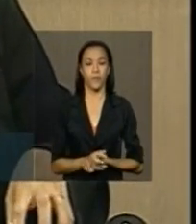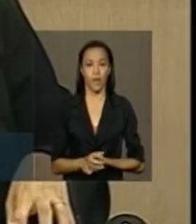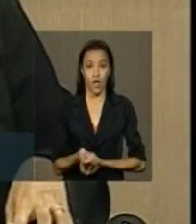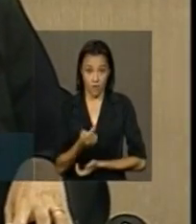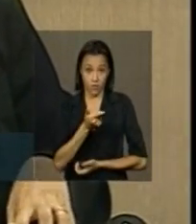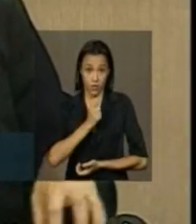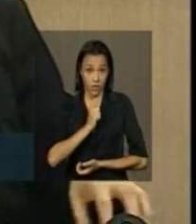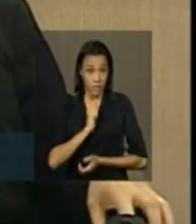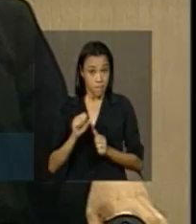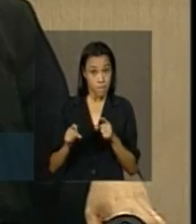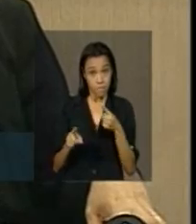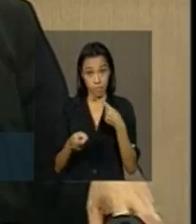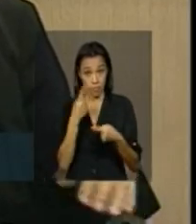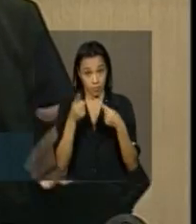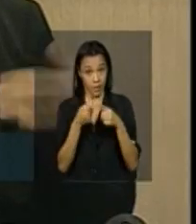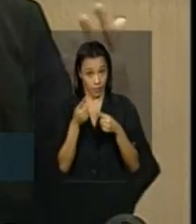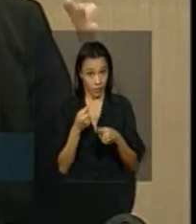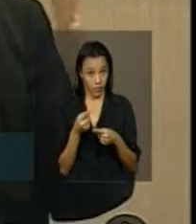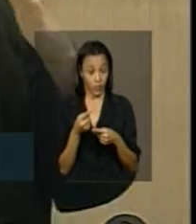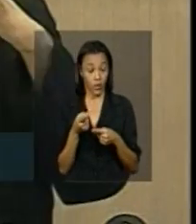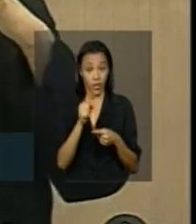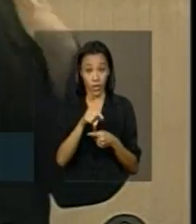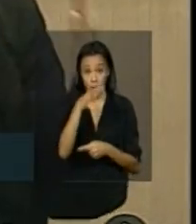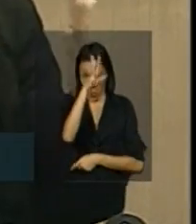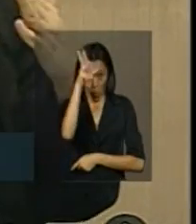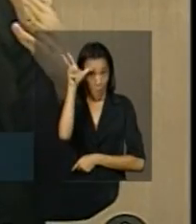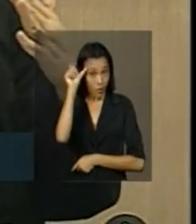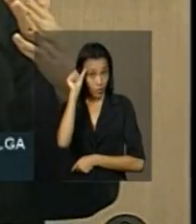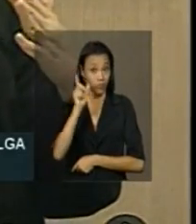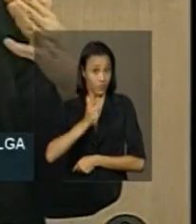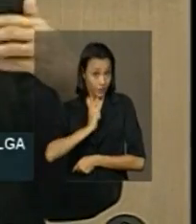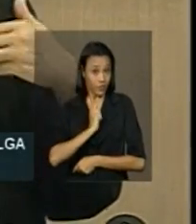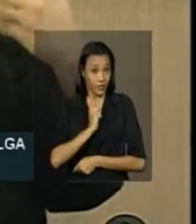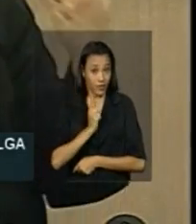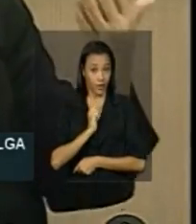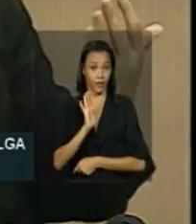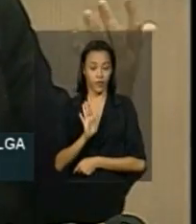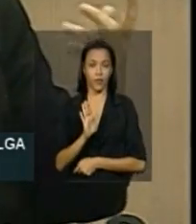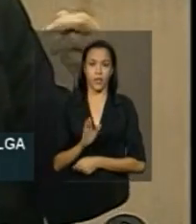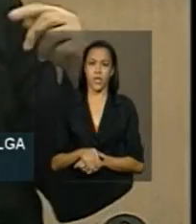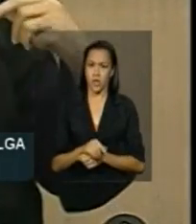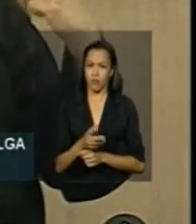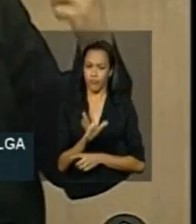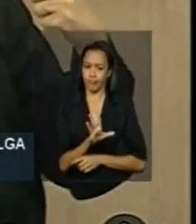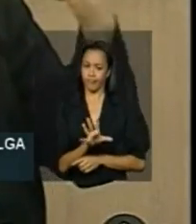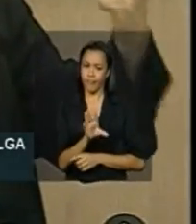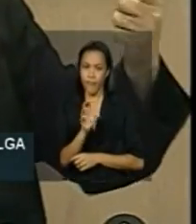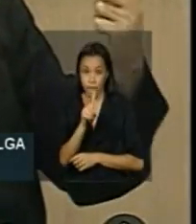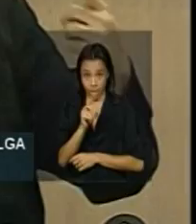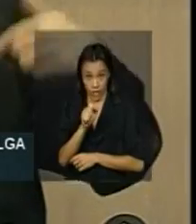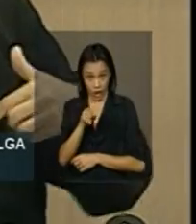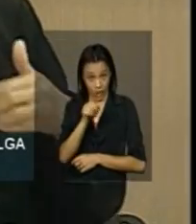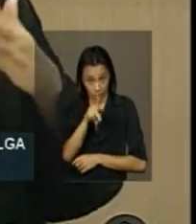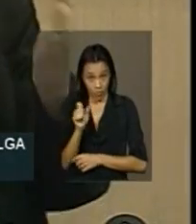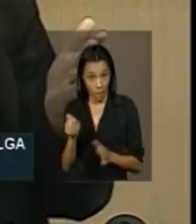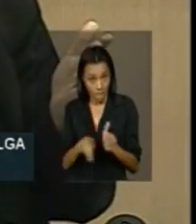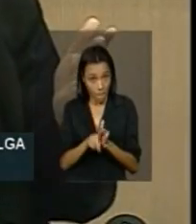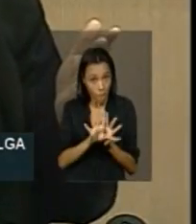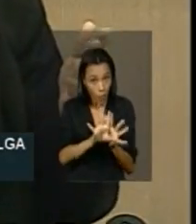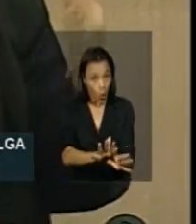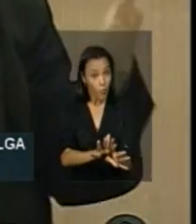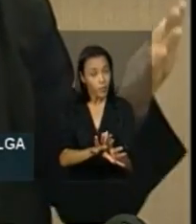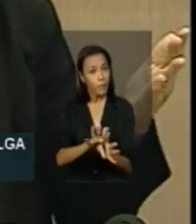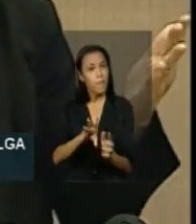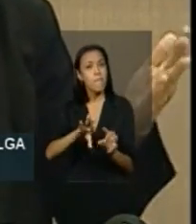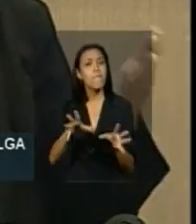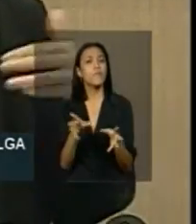tem primeira questão um fenômeno que o Mato Grosso tem dois lados ele tem supressão de vegetação em território maior por exemplo Estado